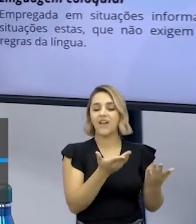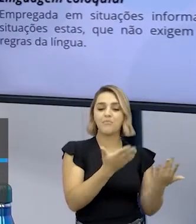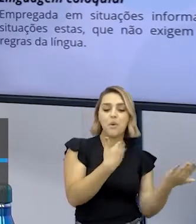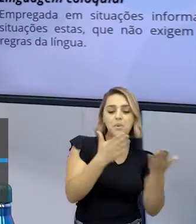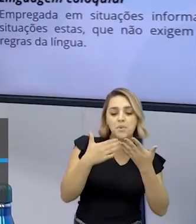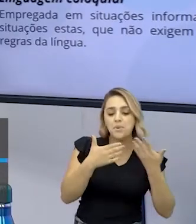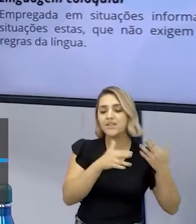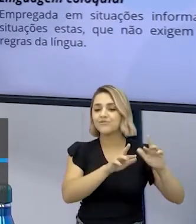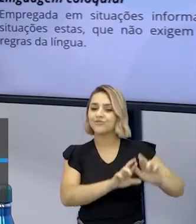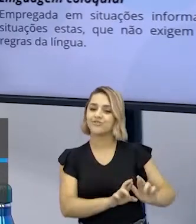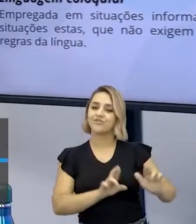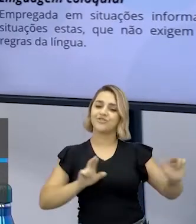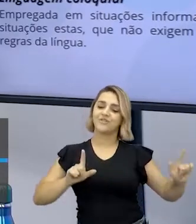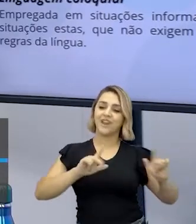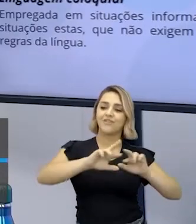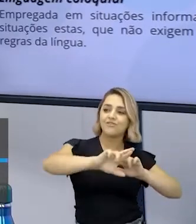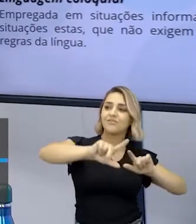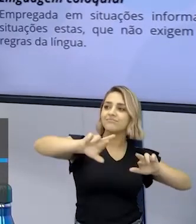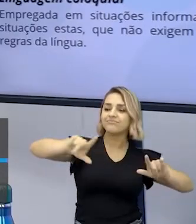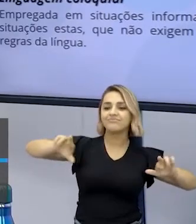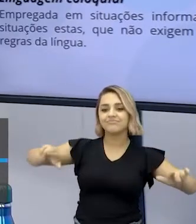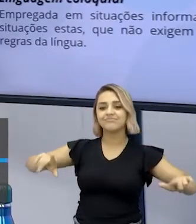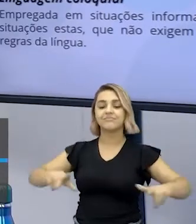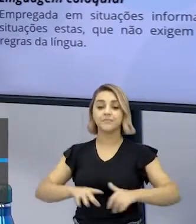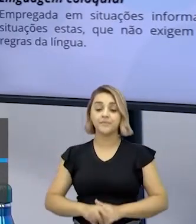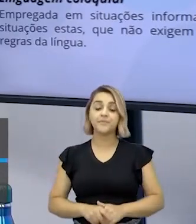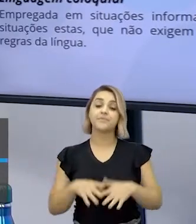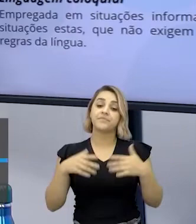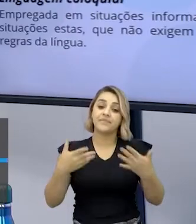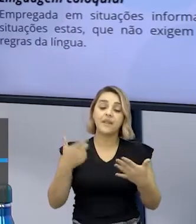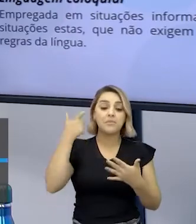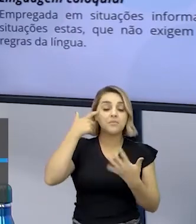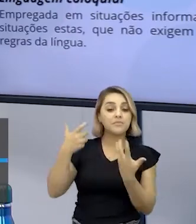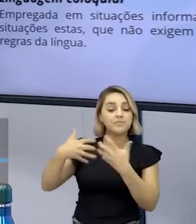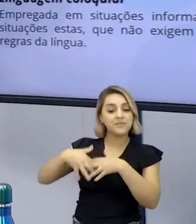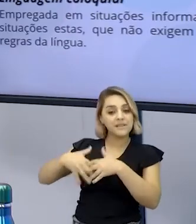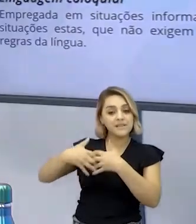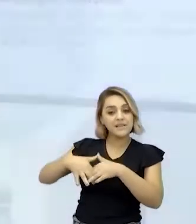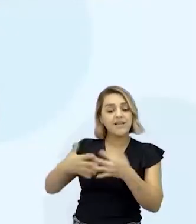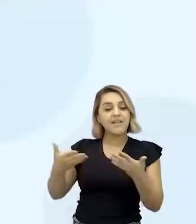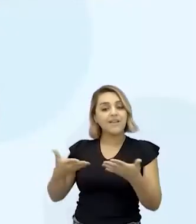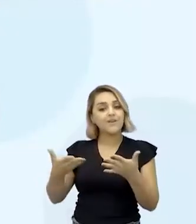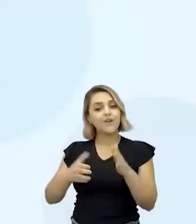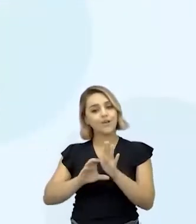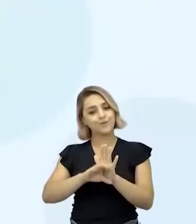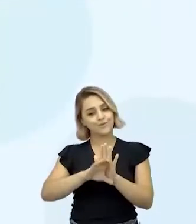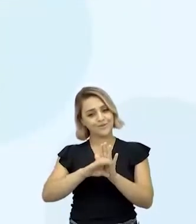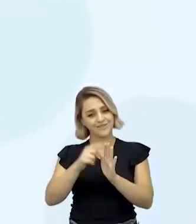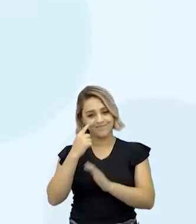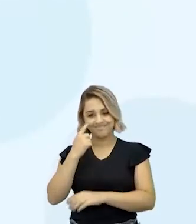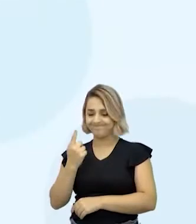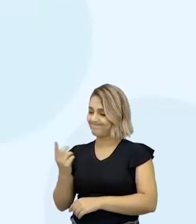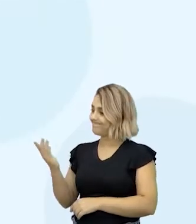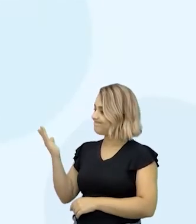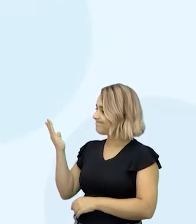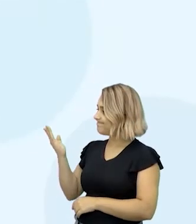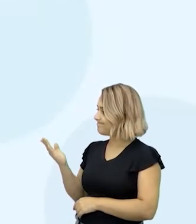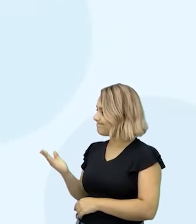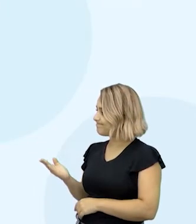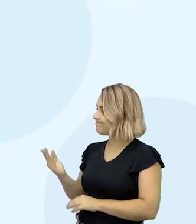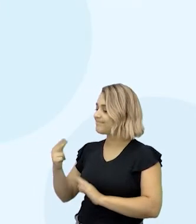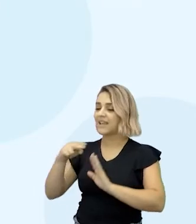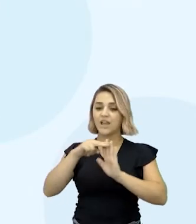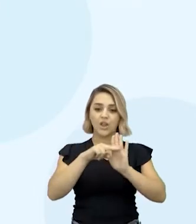nessas variedades, ok? E temos aí um outro conceito para vocês, então. Então, nós vimos norma padrão